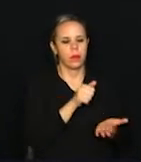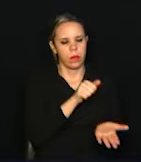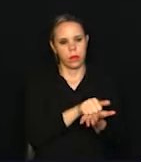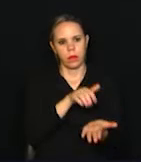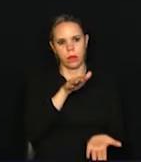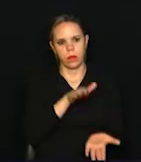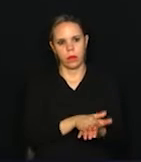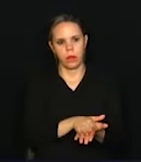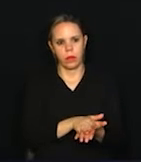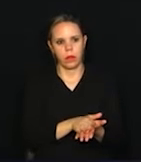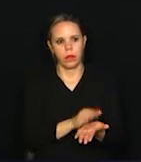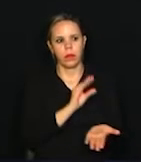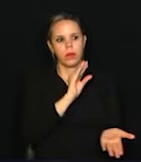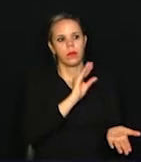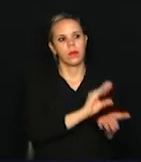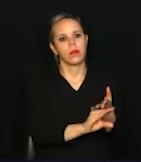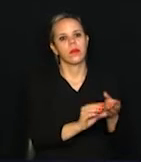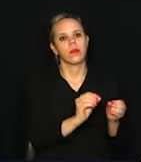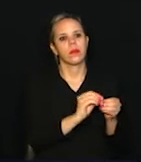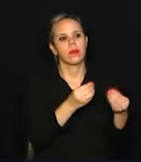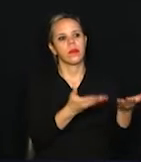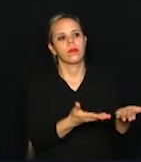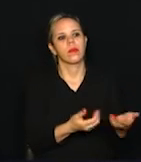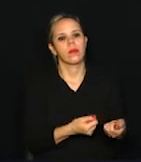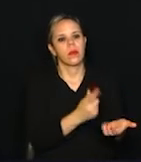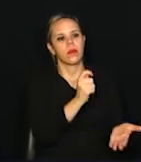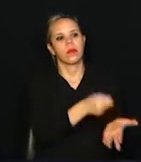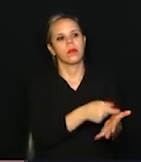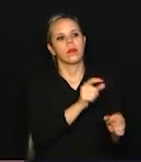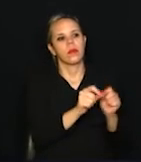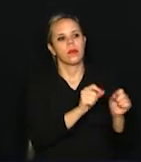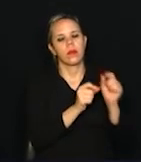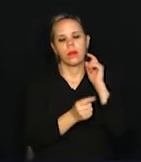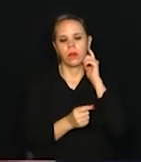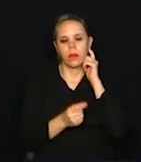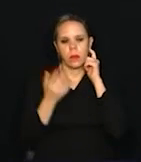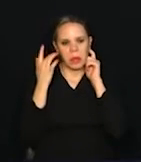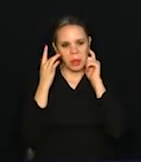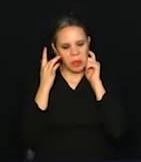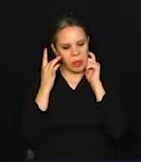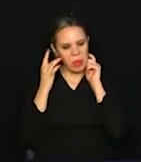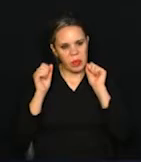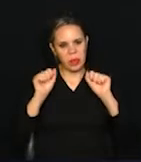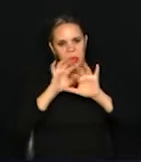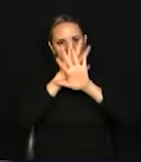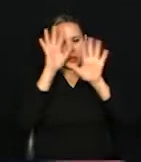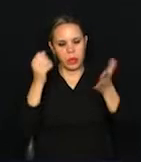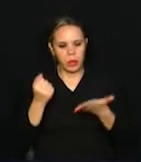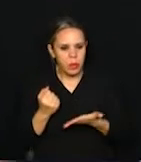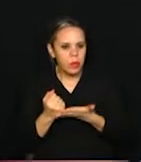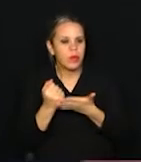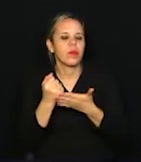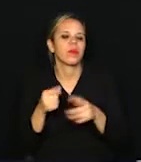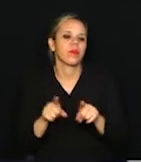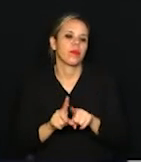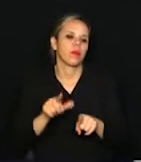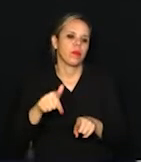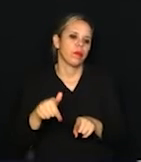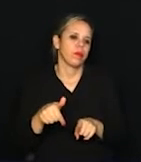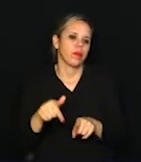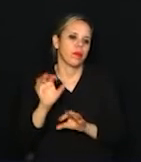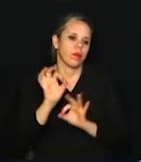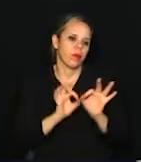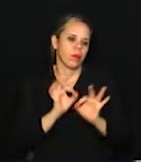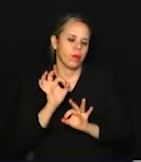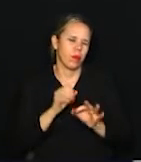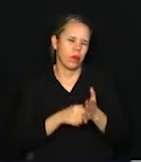da destinação. Eu espero que essa transparência, né, nos ajude também depois na formulação